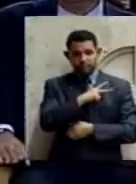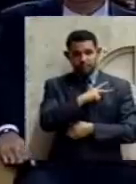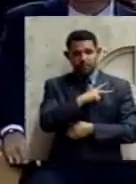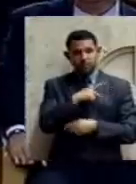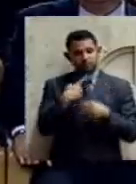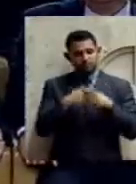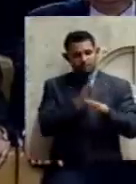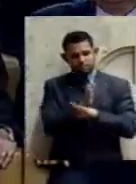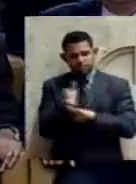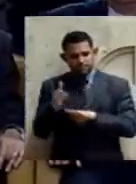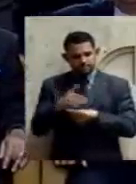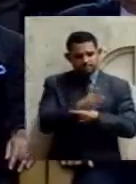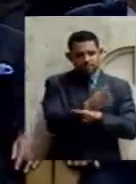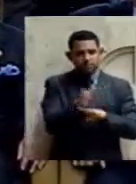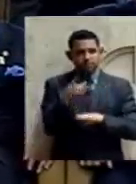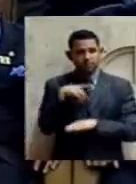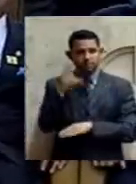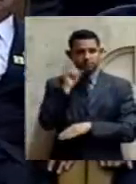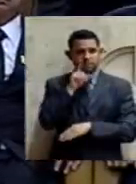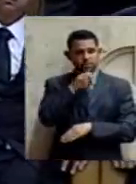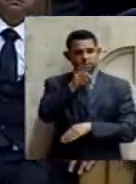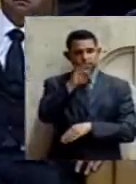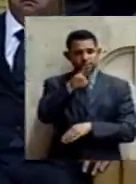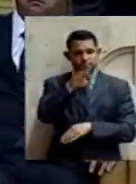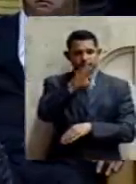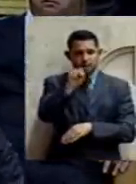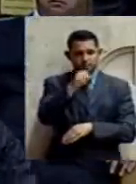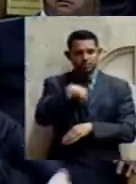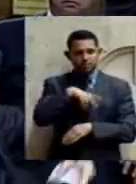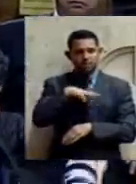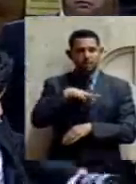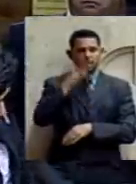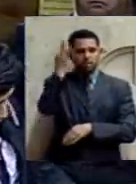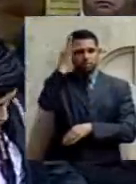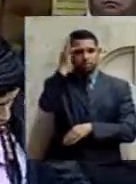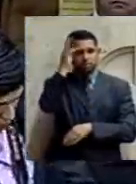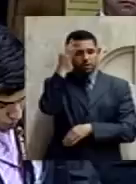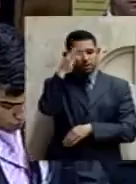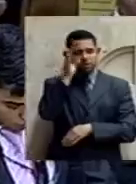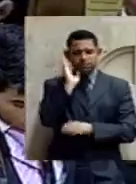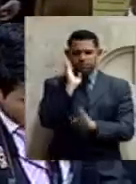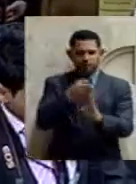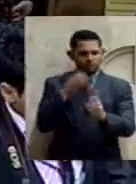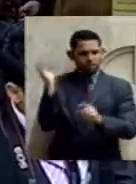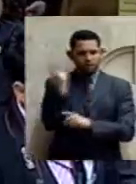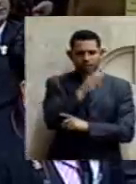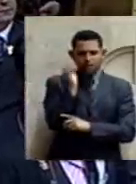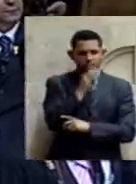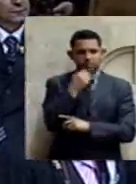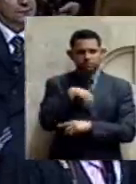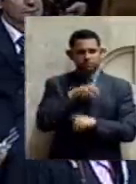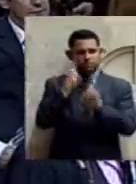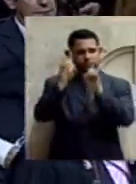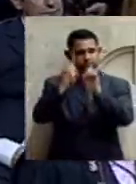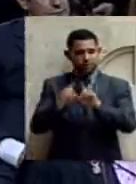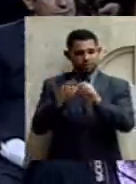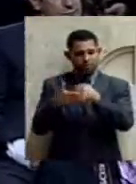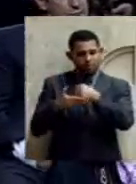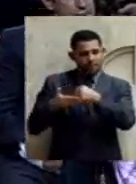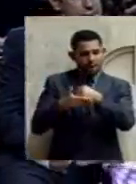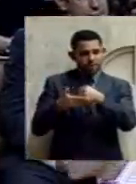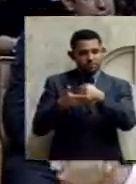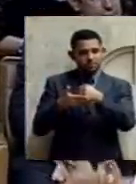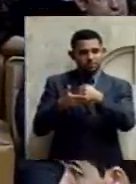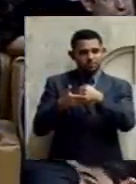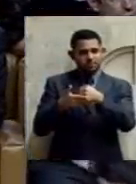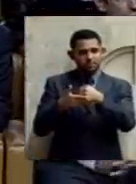pela doutrina norte-americana do state action e pela teoria da eficácia indireta e imediata dos direitos fundamentais em